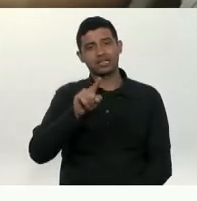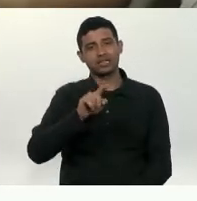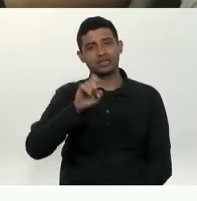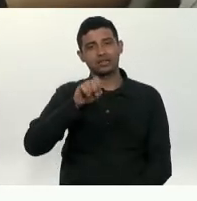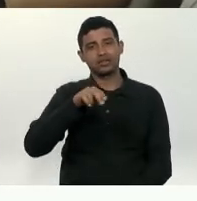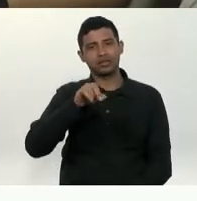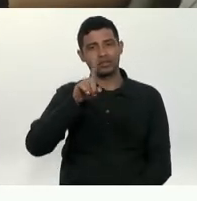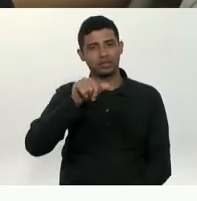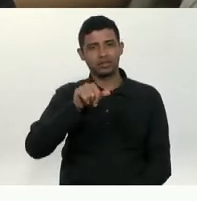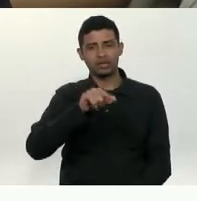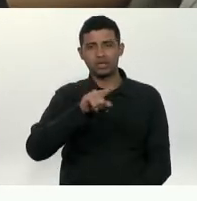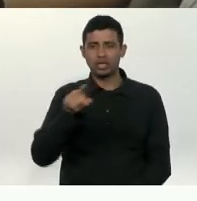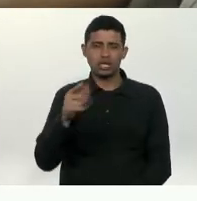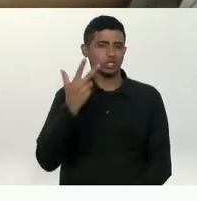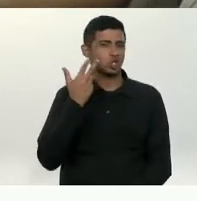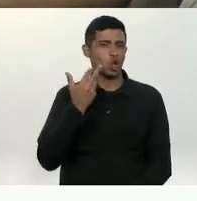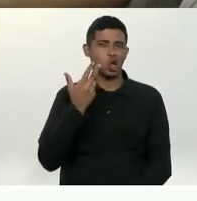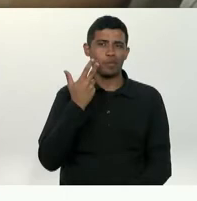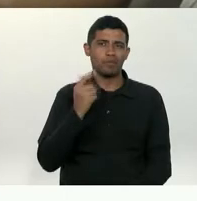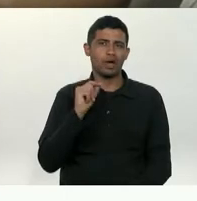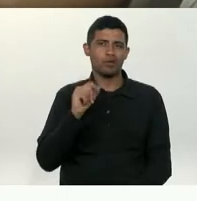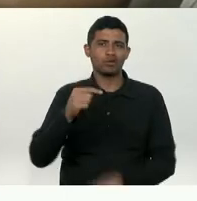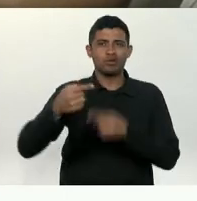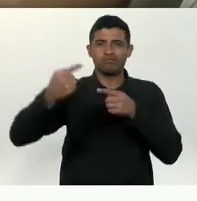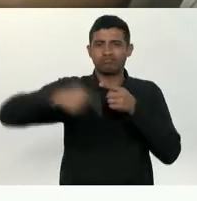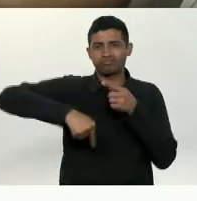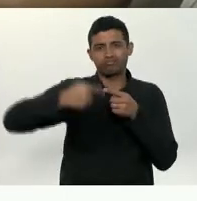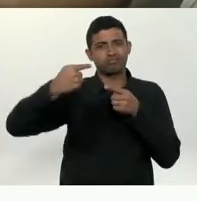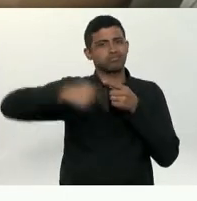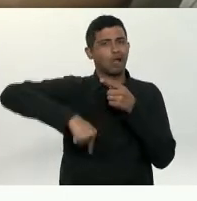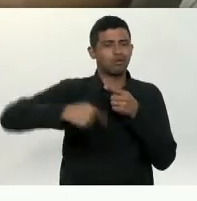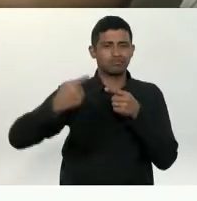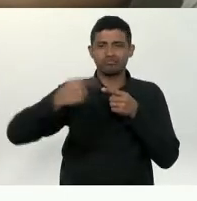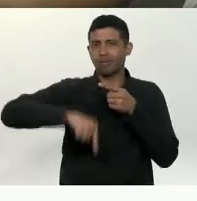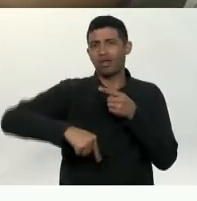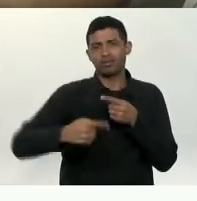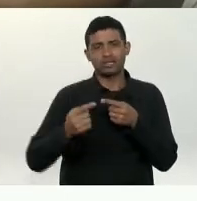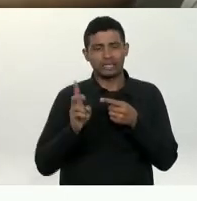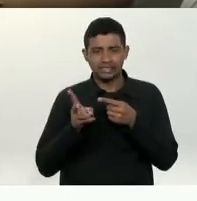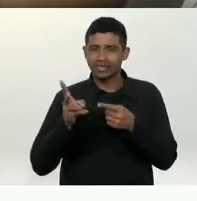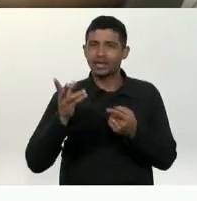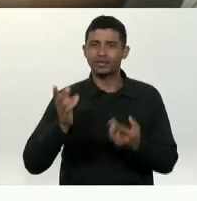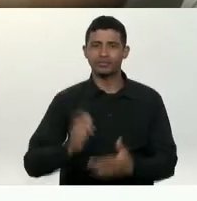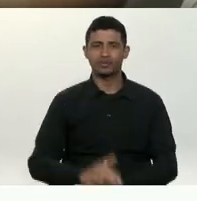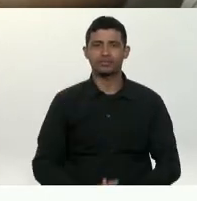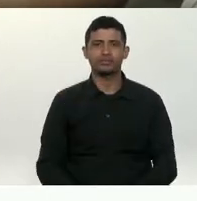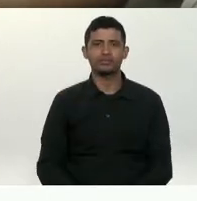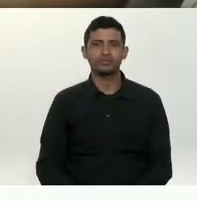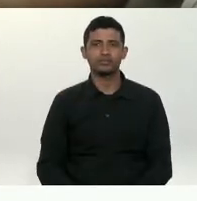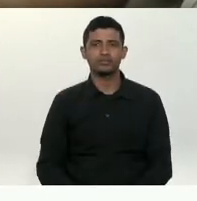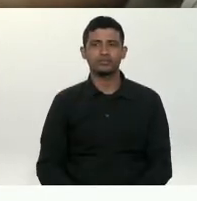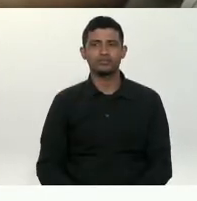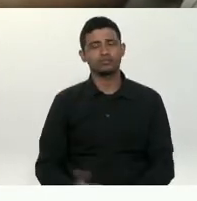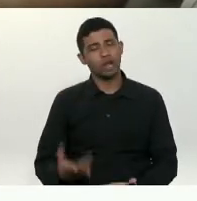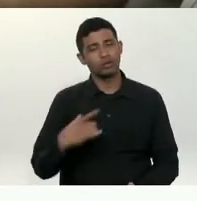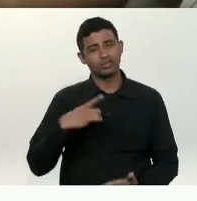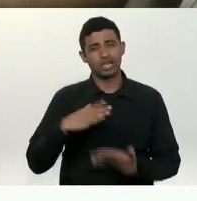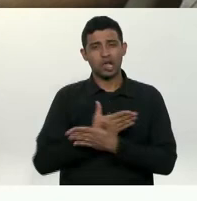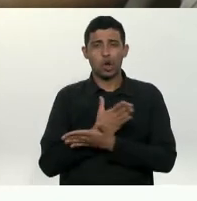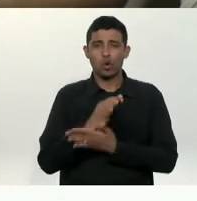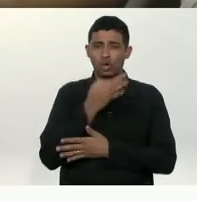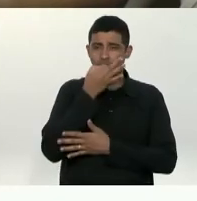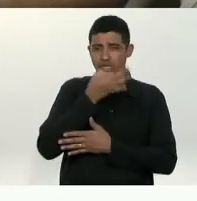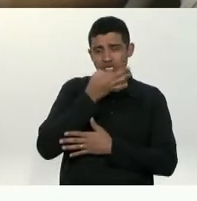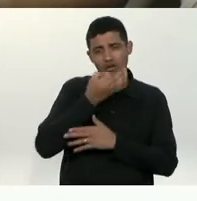ele tem a vocação natural de ser opositor ao secretário de Desenvolvimento Econômico. E aí existem algumas divergências de opiniões,